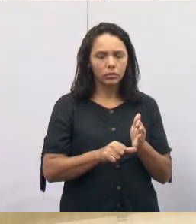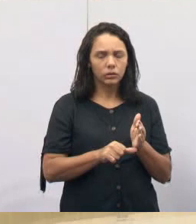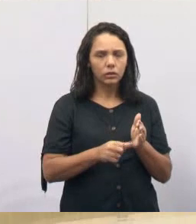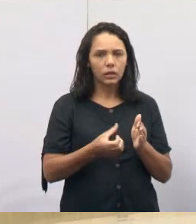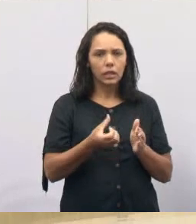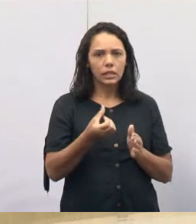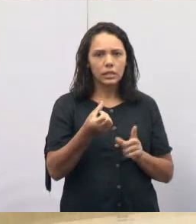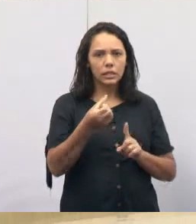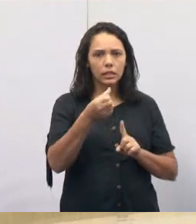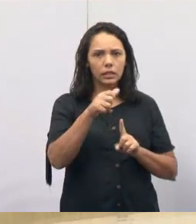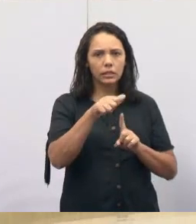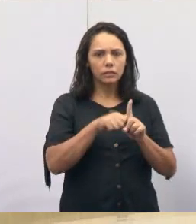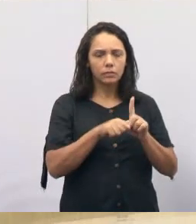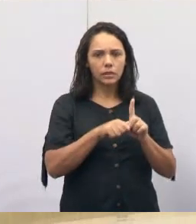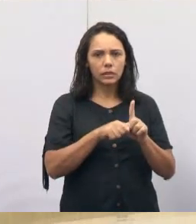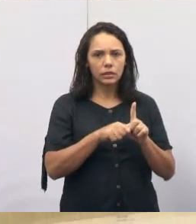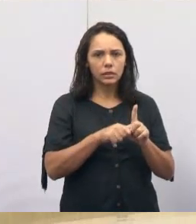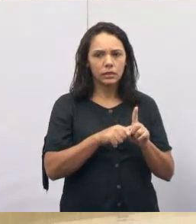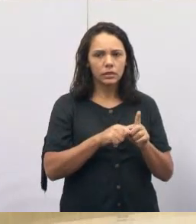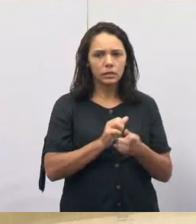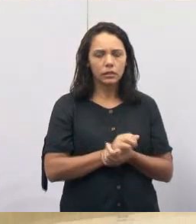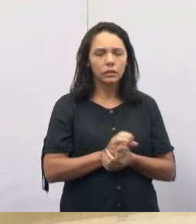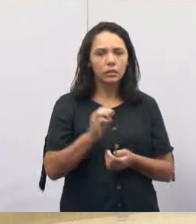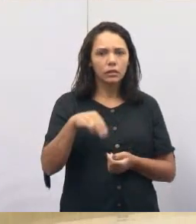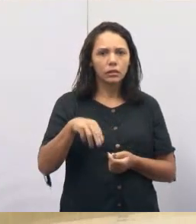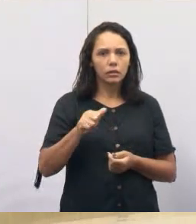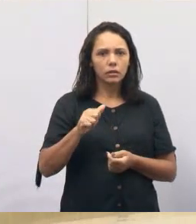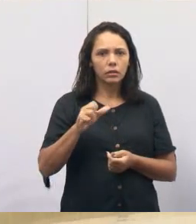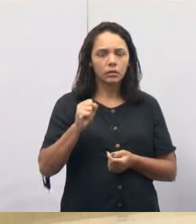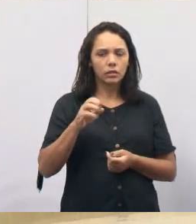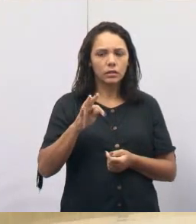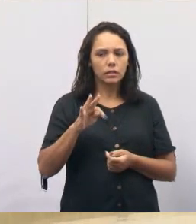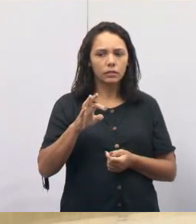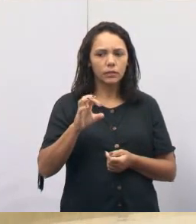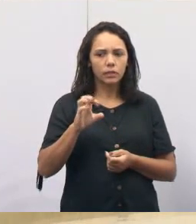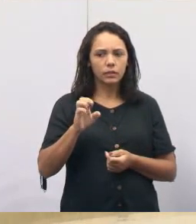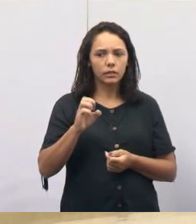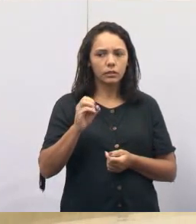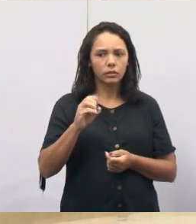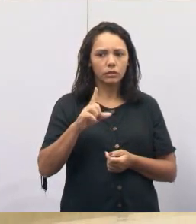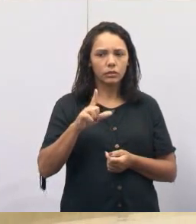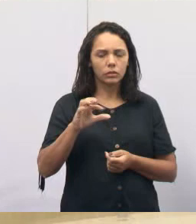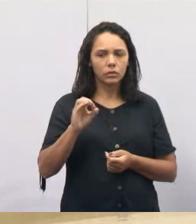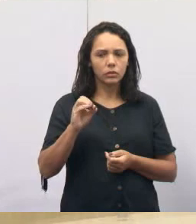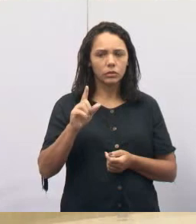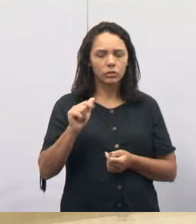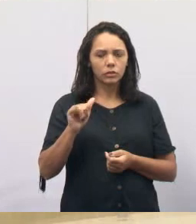foram mastologia, nefrologia, alergologia,